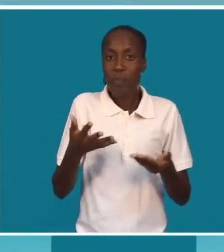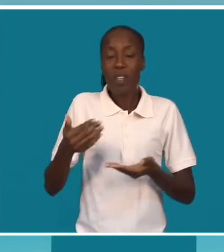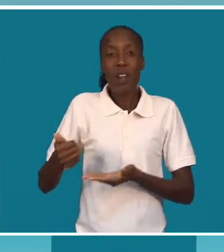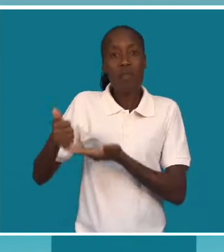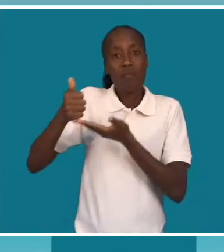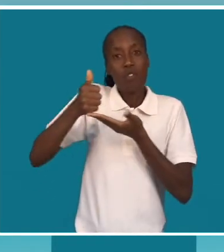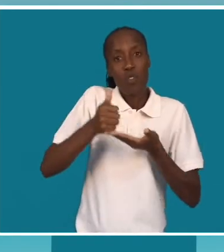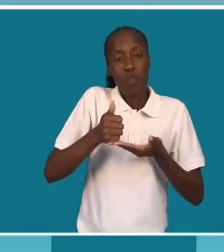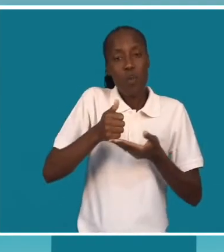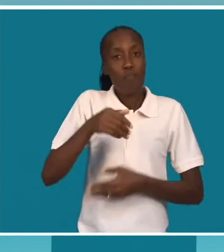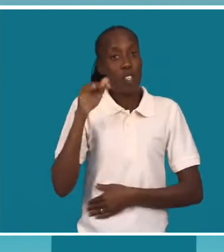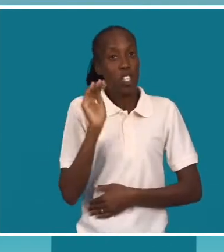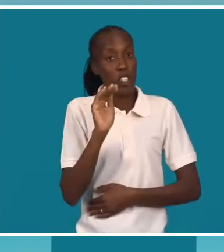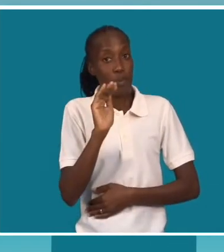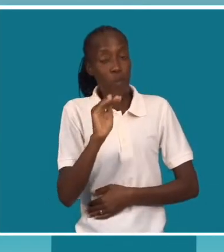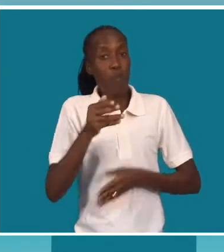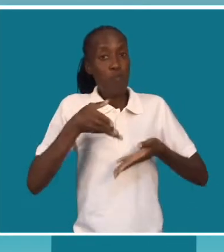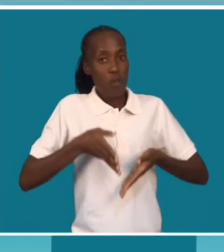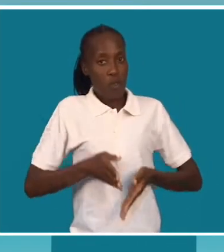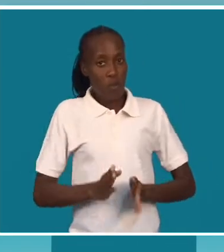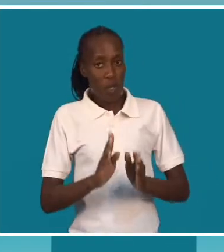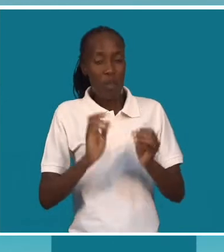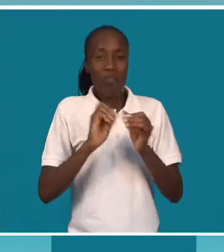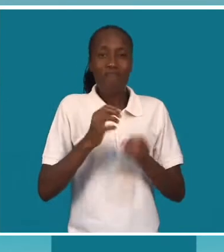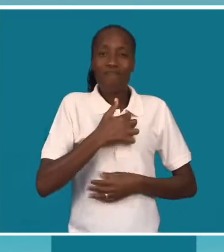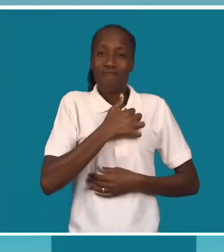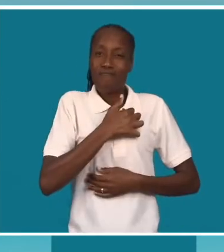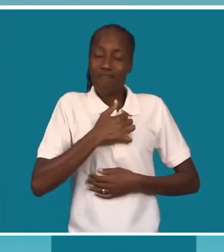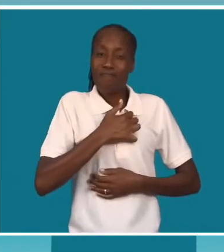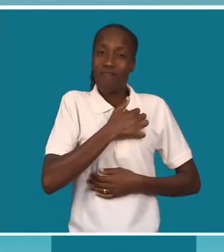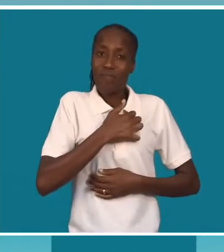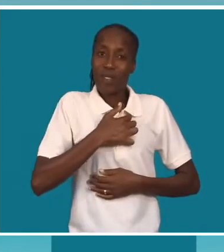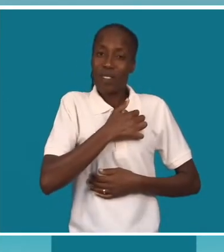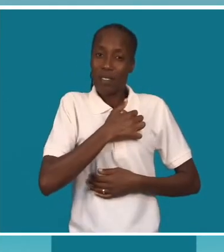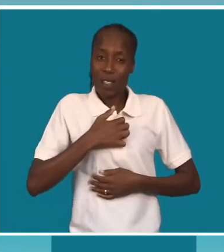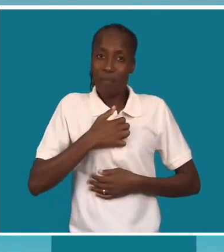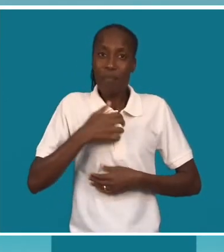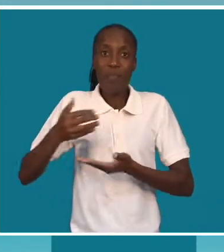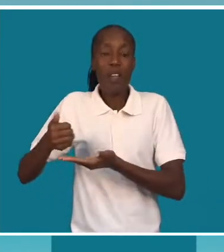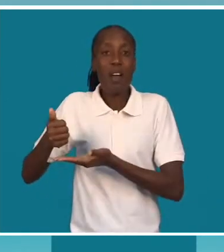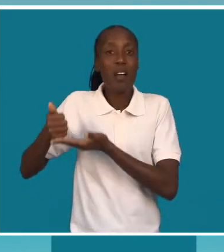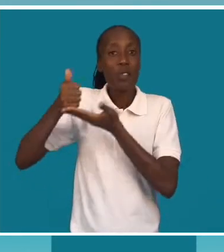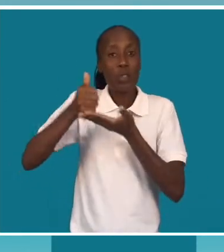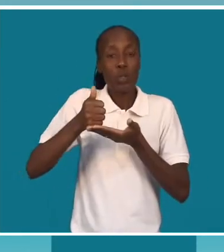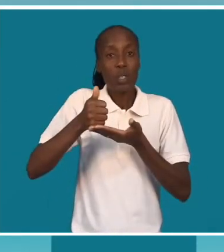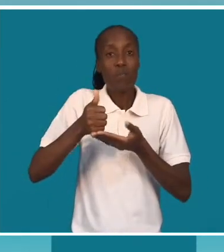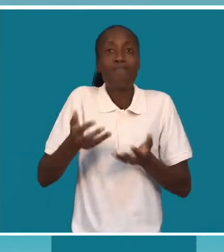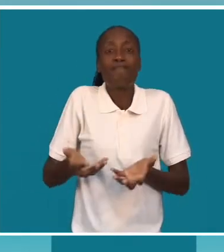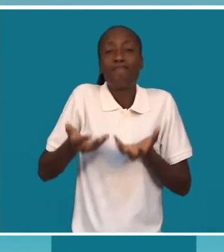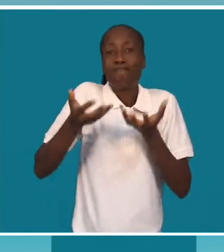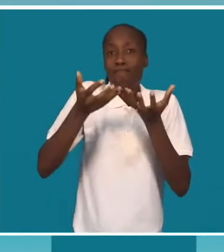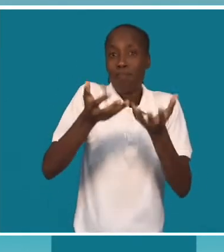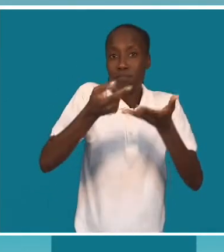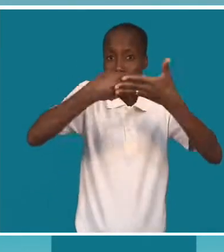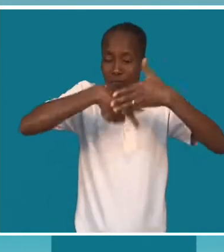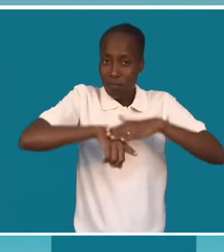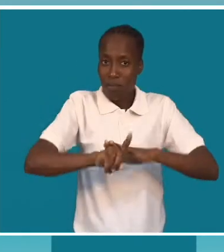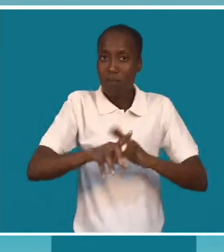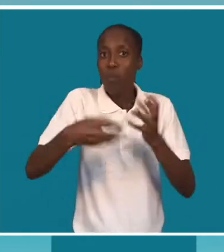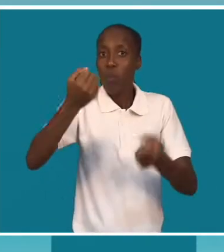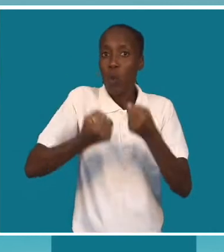carregou-me, chamou o filho, tinha que fazer o esforço de carregar logo por no